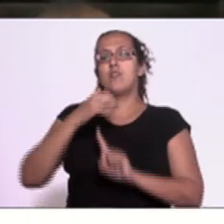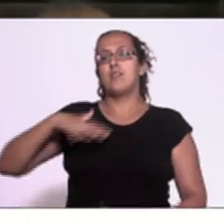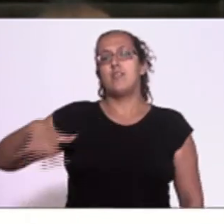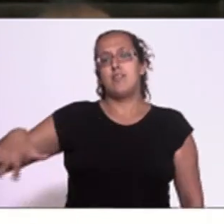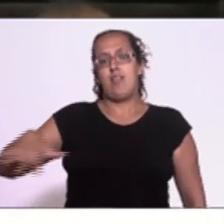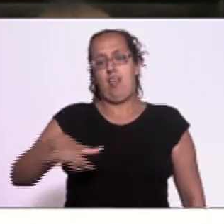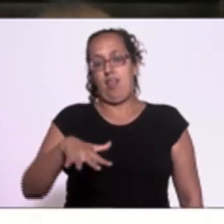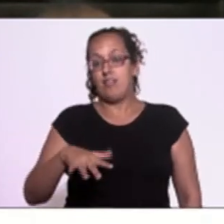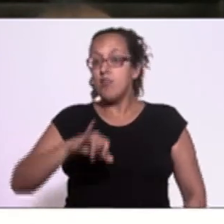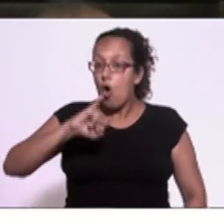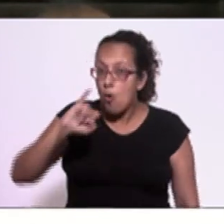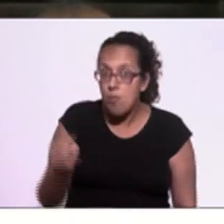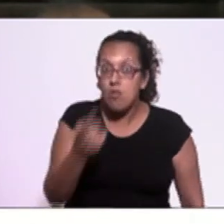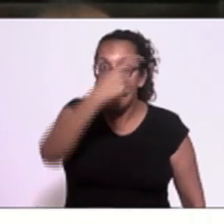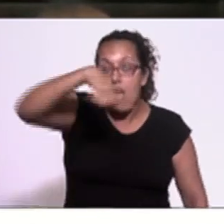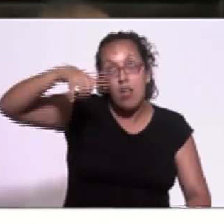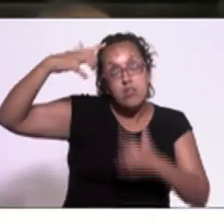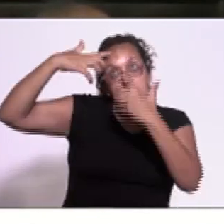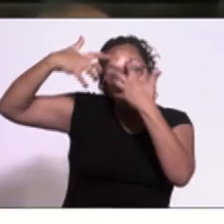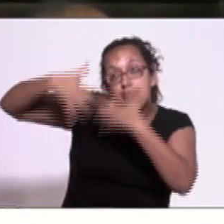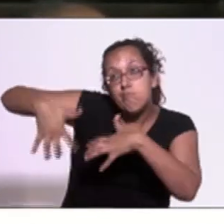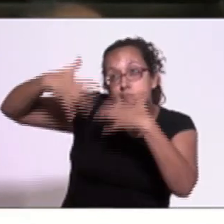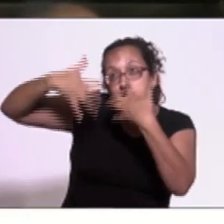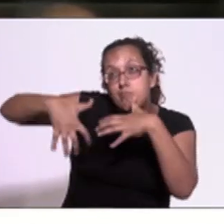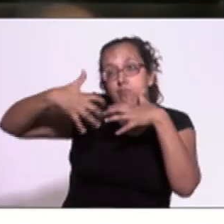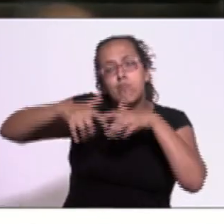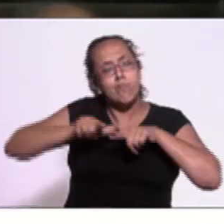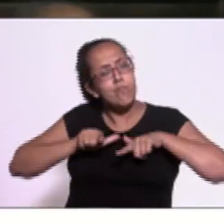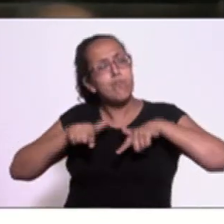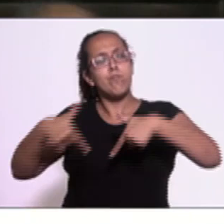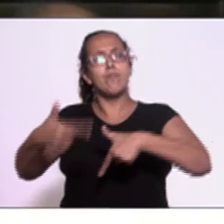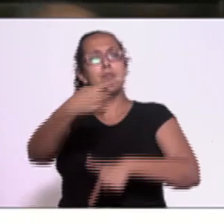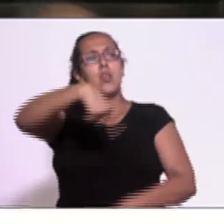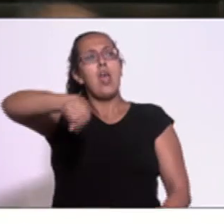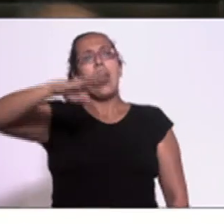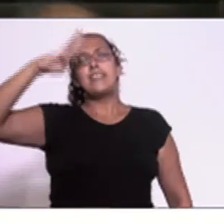uma oportunidade de refletirmos sobre a intensa participação do Exército